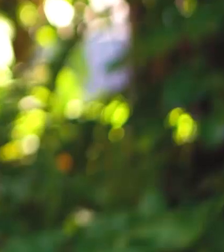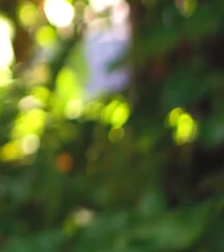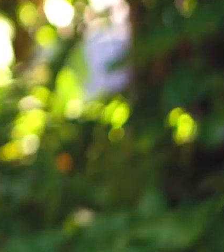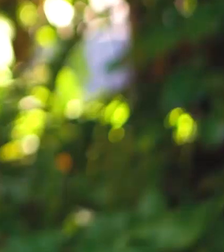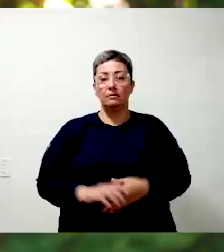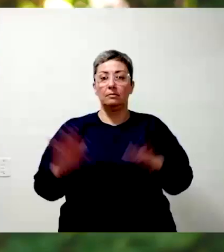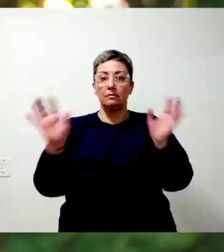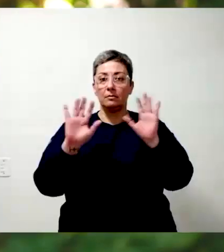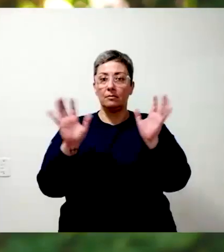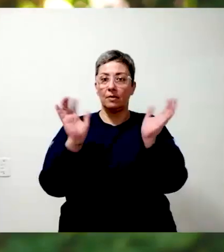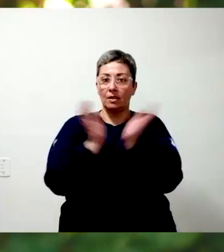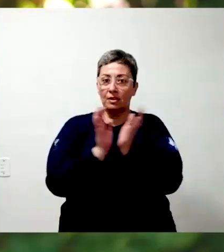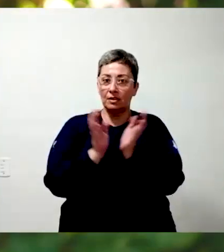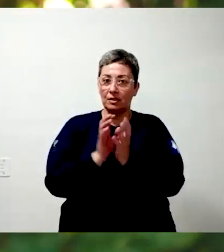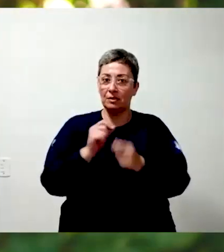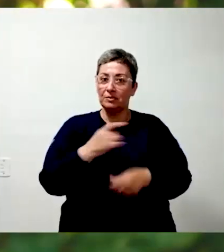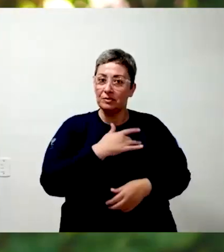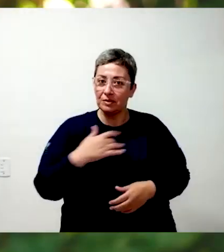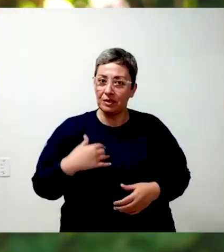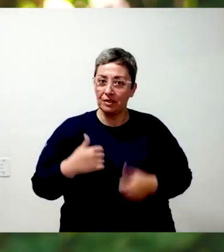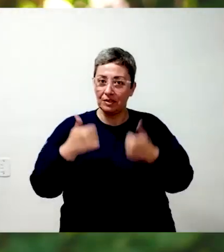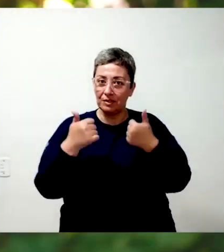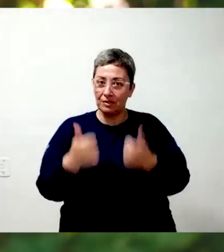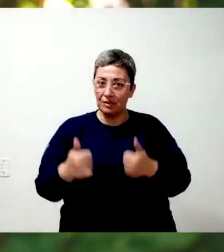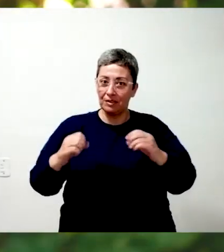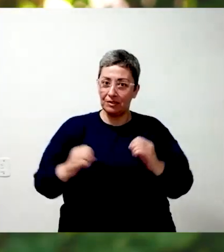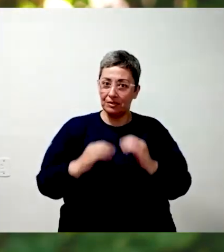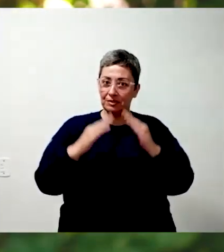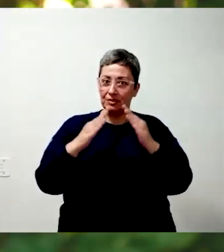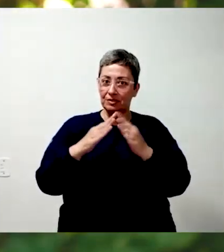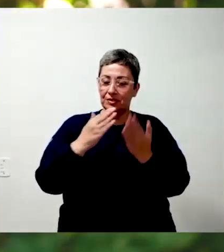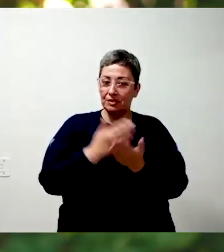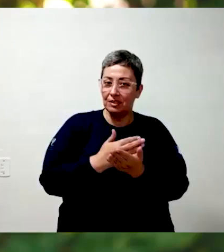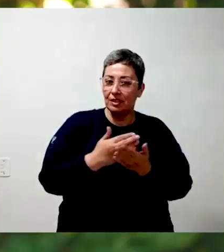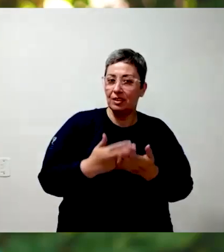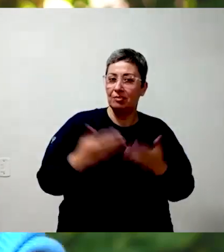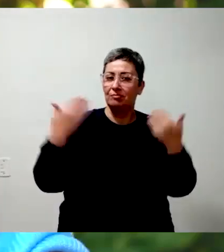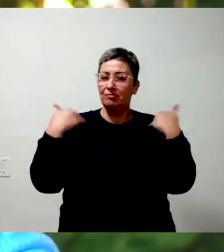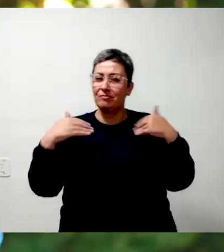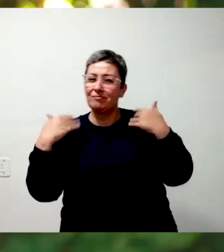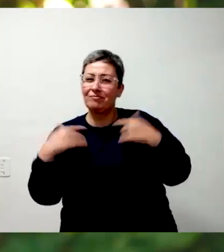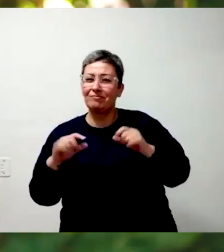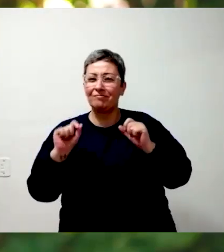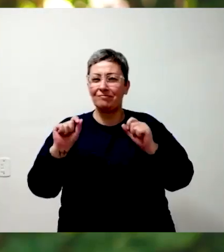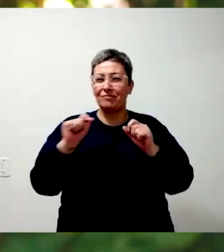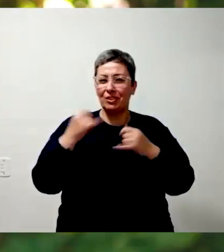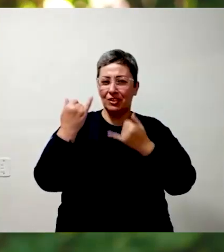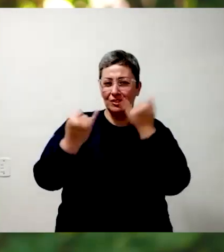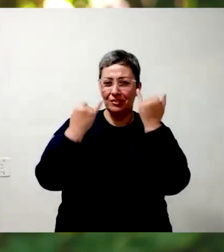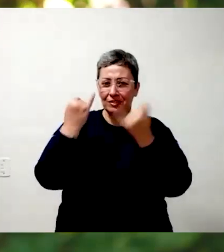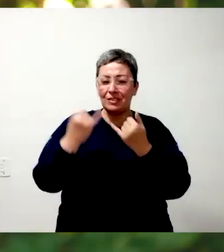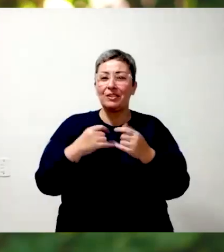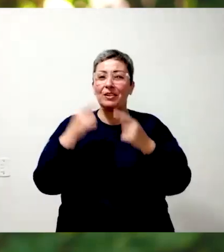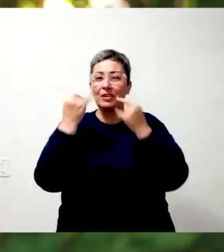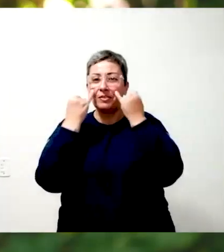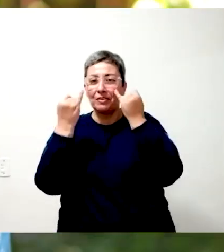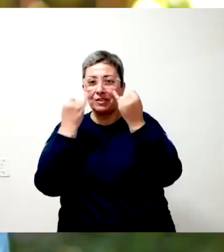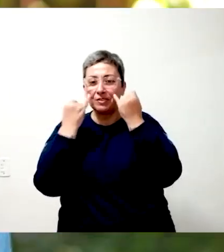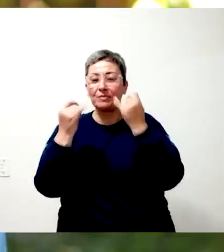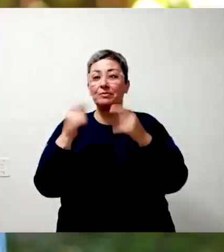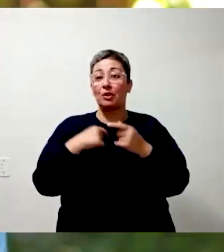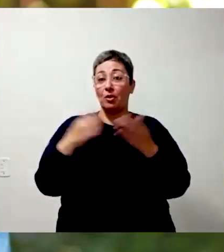Oi, turminha! Como vocês estão? O programa Saberes em Casa está no ar com muita diversão e